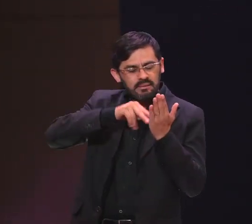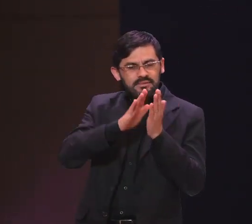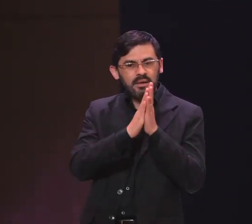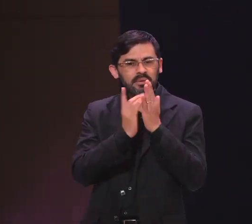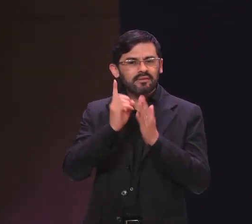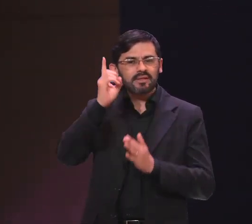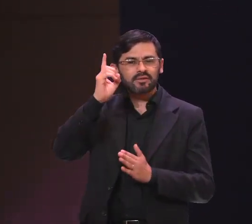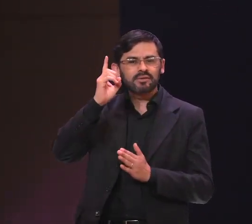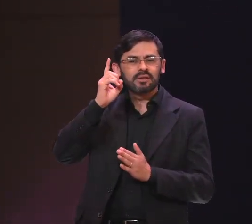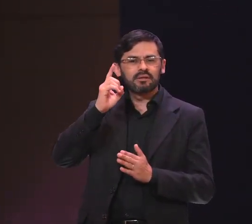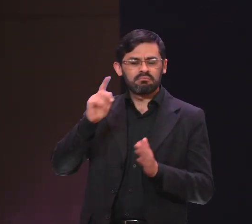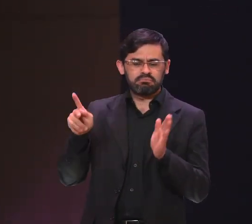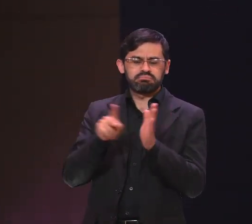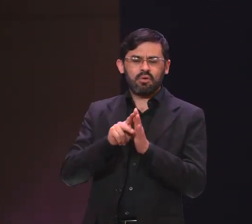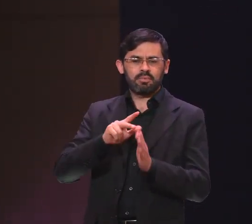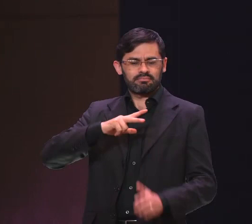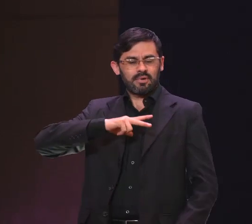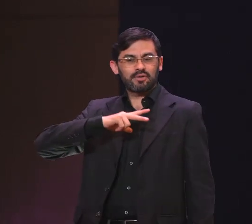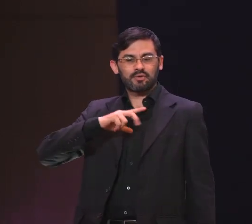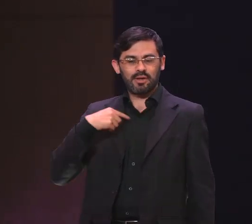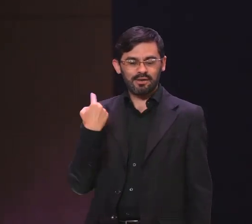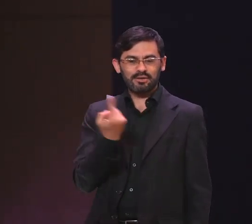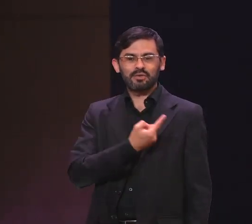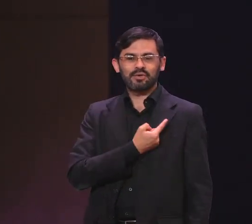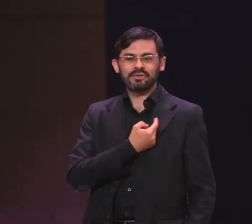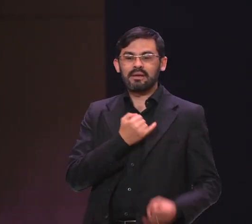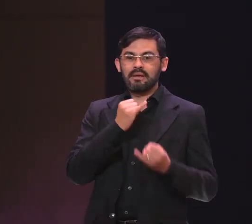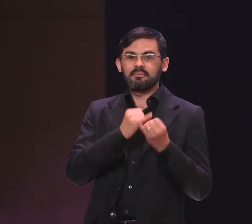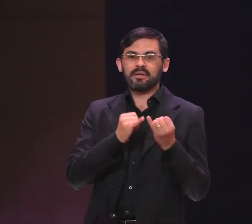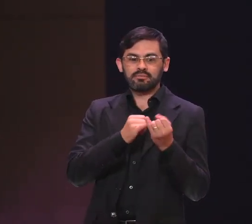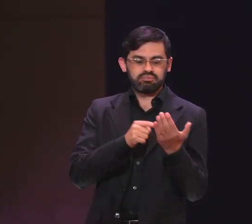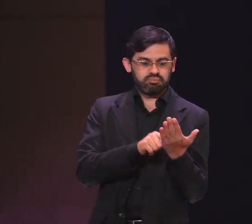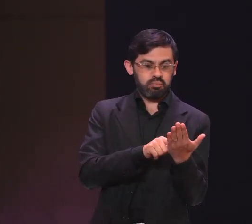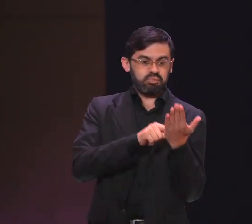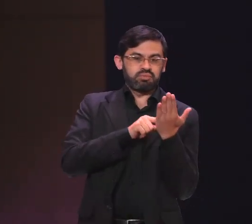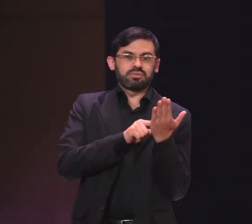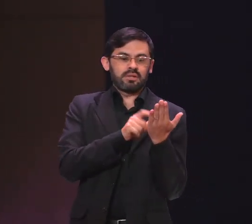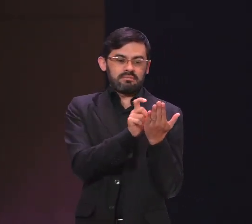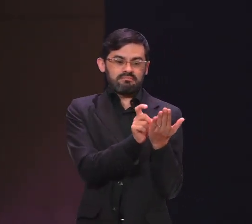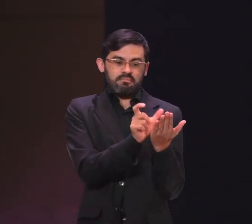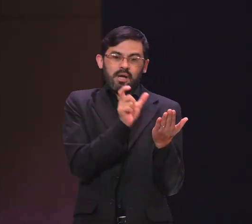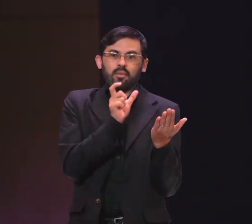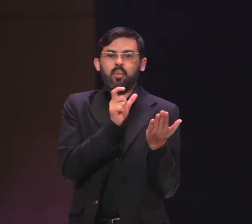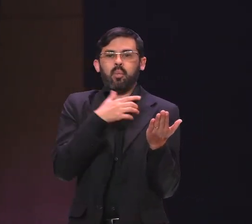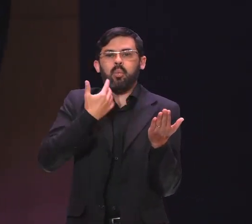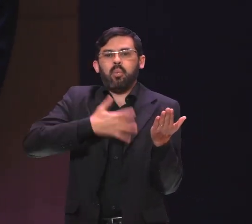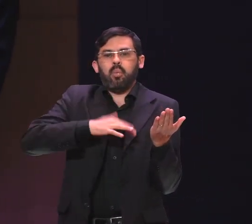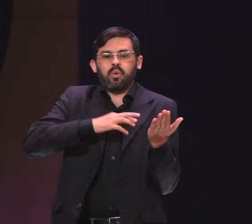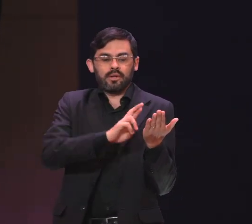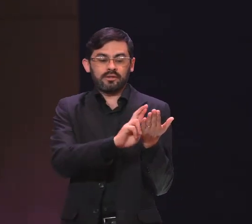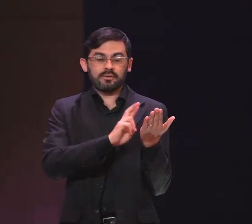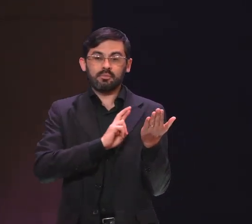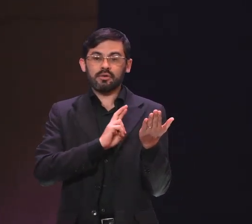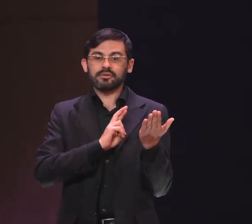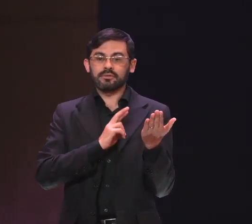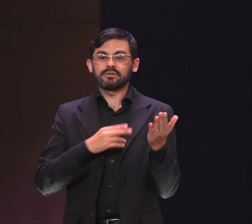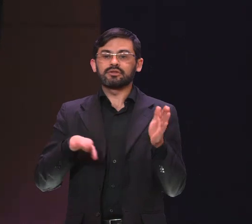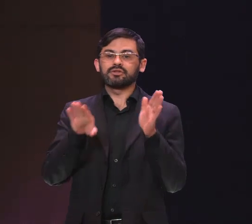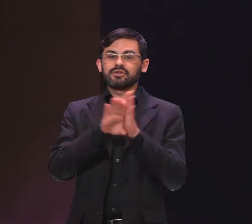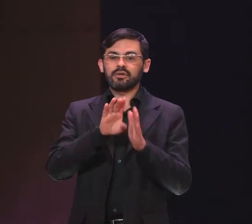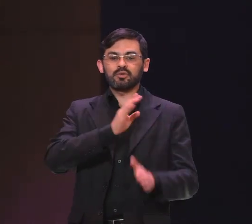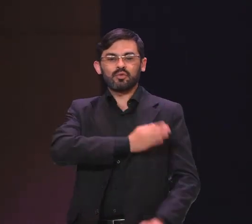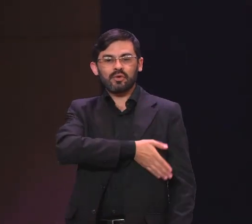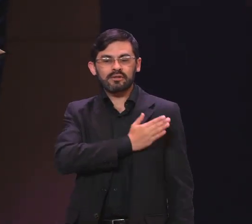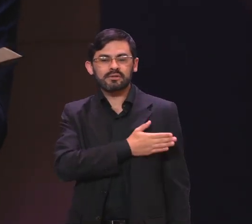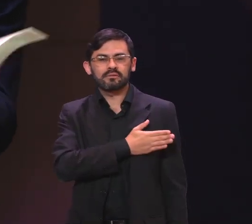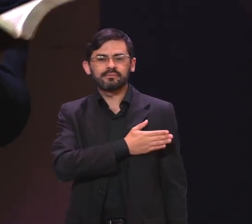sobre algo da nossa vida, e parece que a Bíblia salta, E as respostas de Deus chegam para nós.